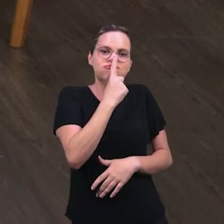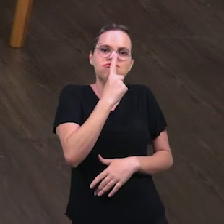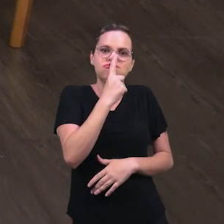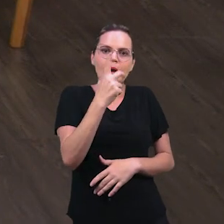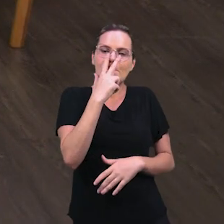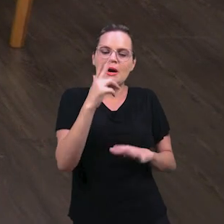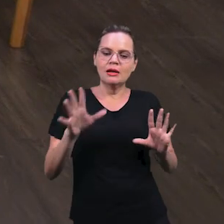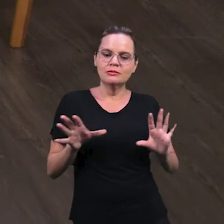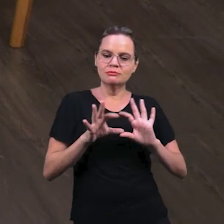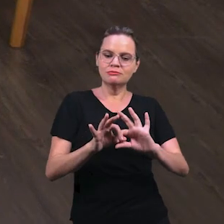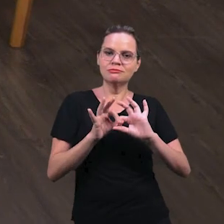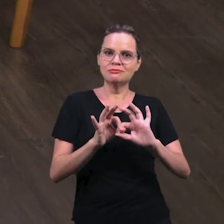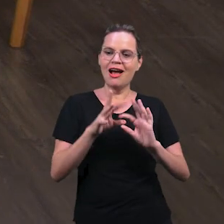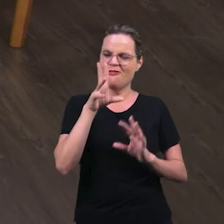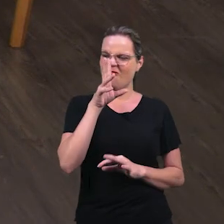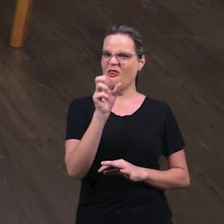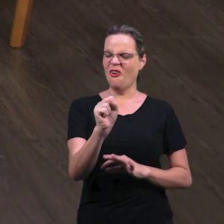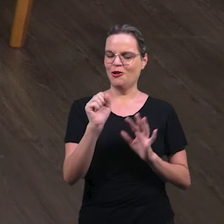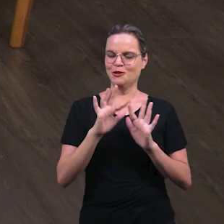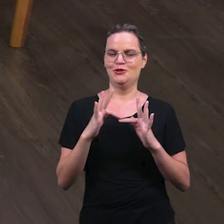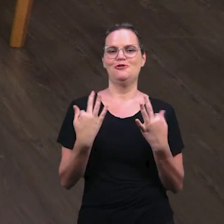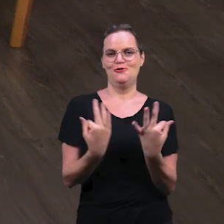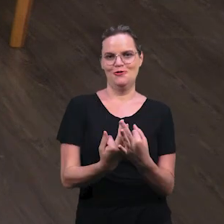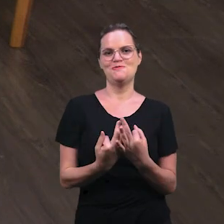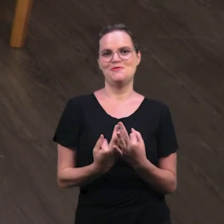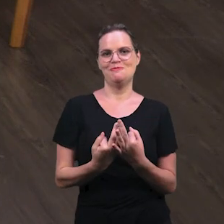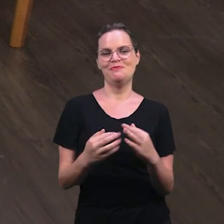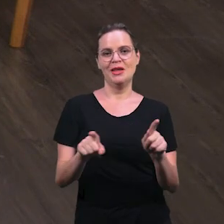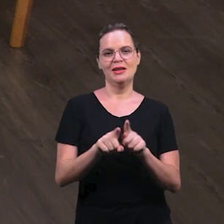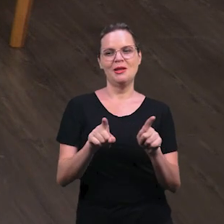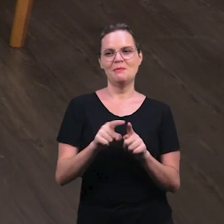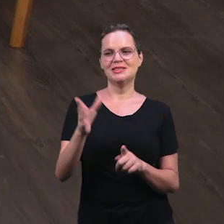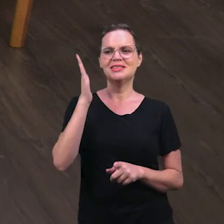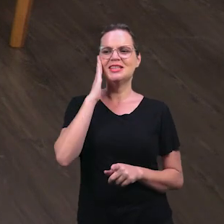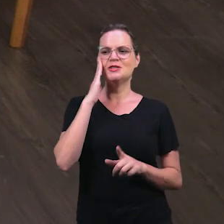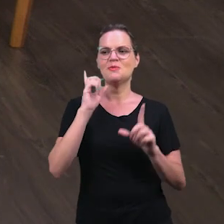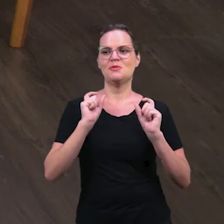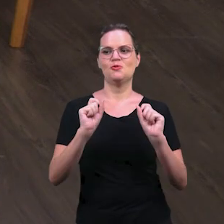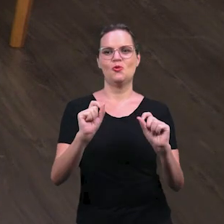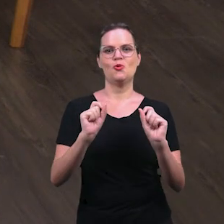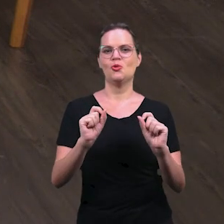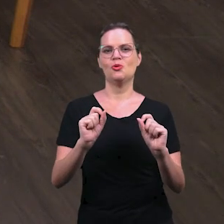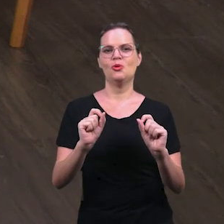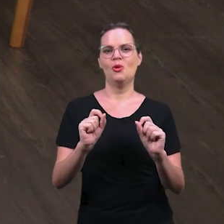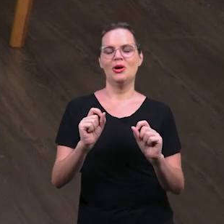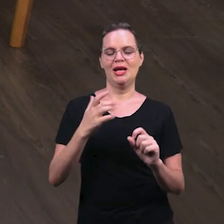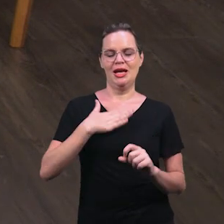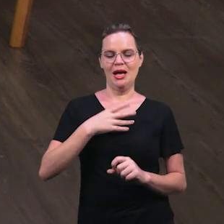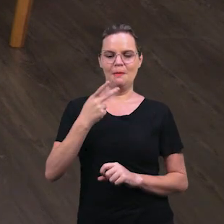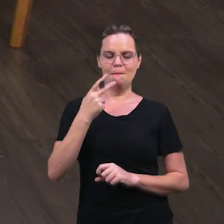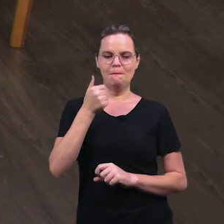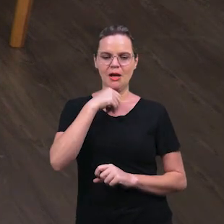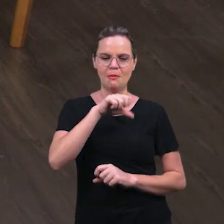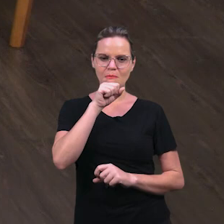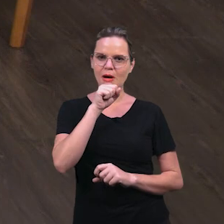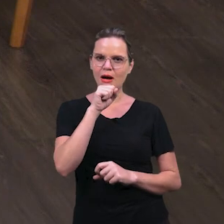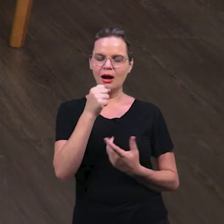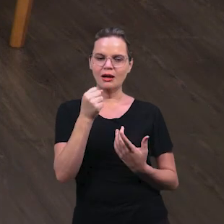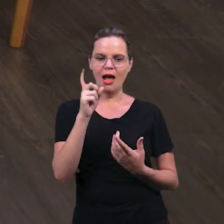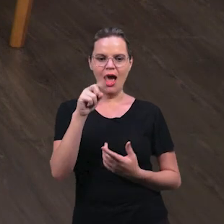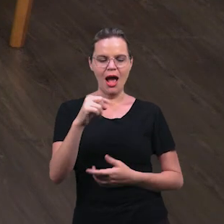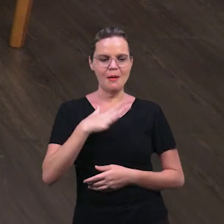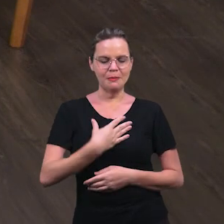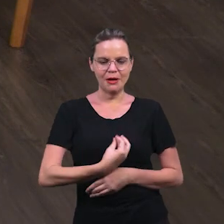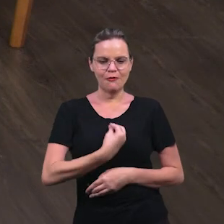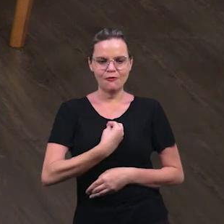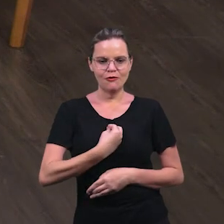um tipo de vínculo fortalecido, familiar, né? Esse entendimento, né? Do que minha mãe representa para mim, meu pai,